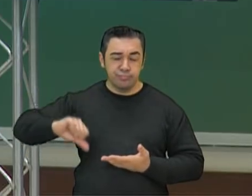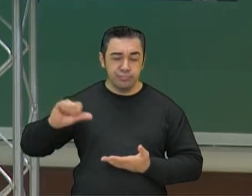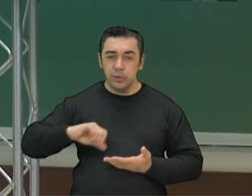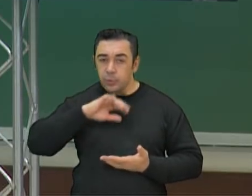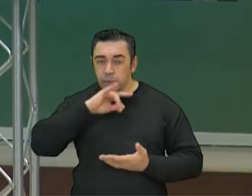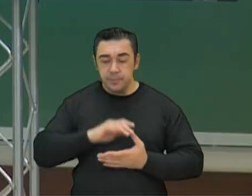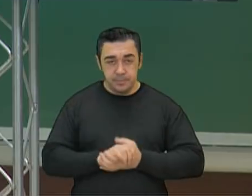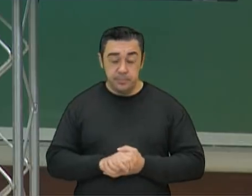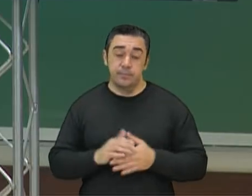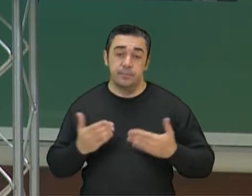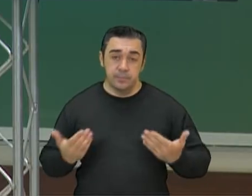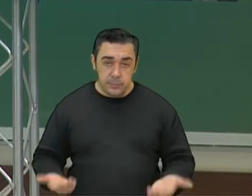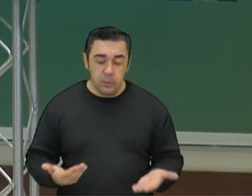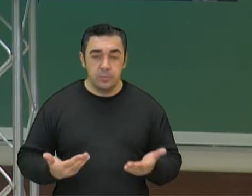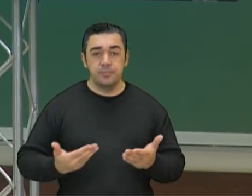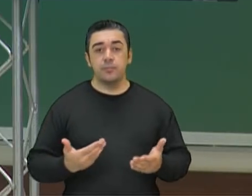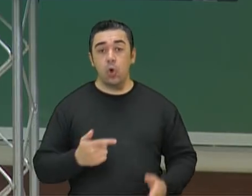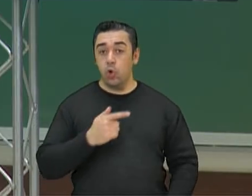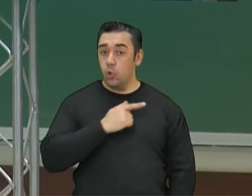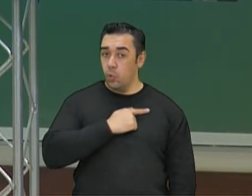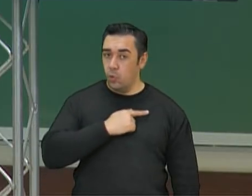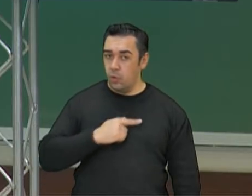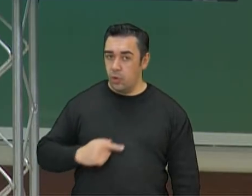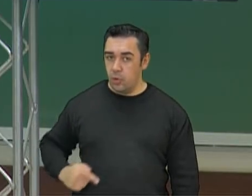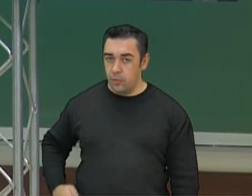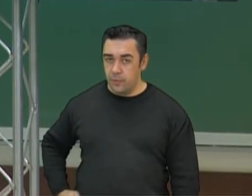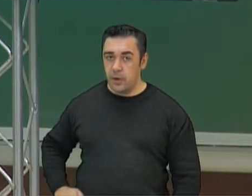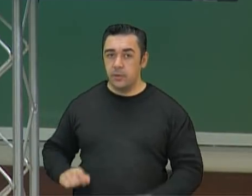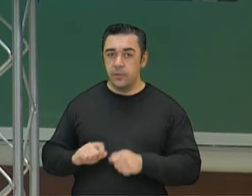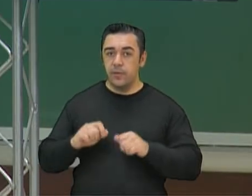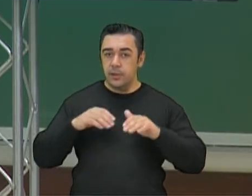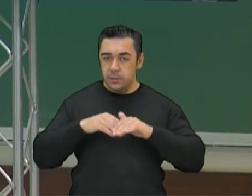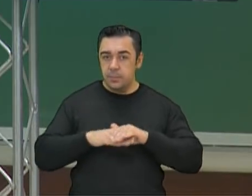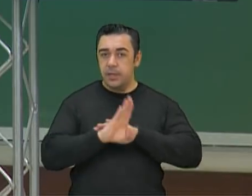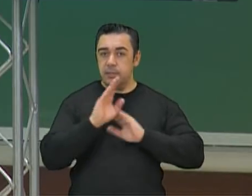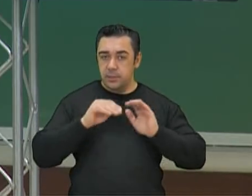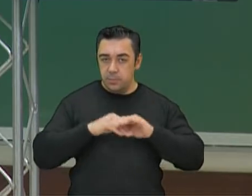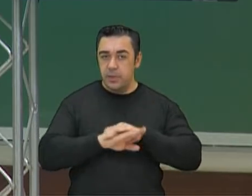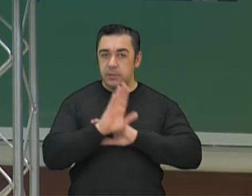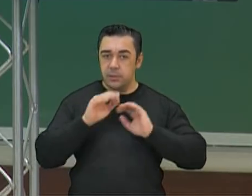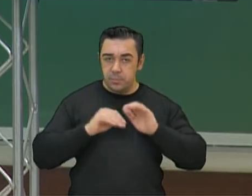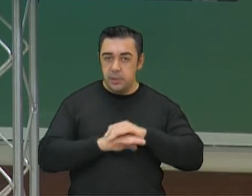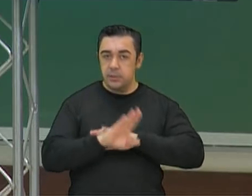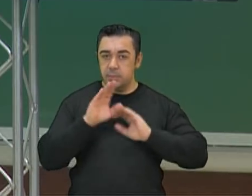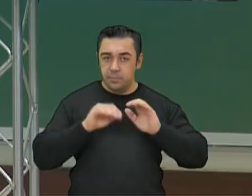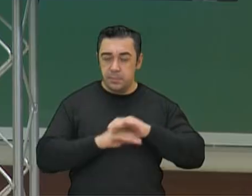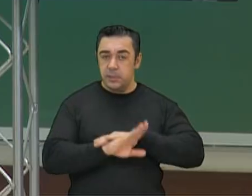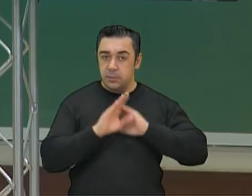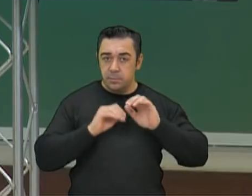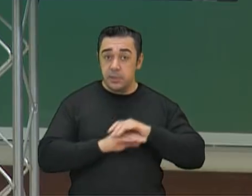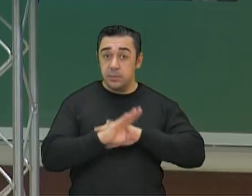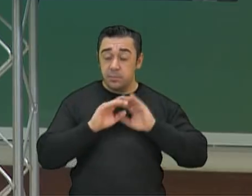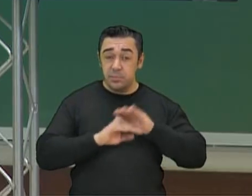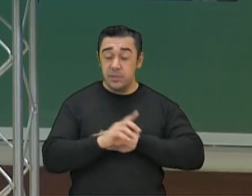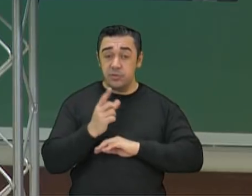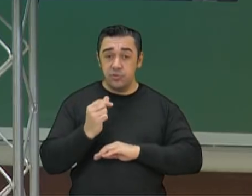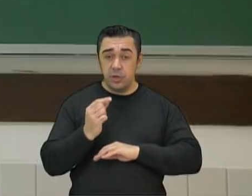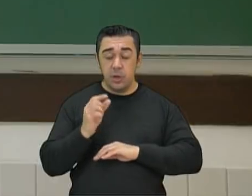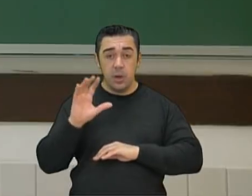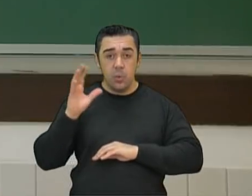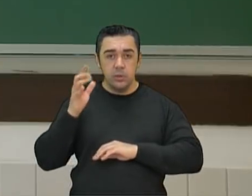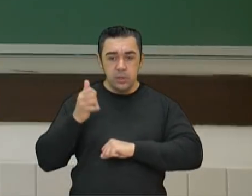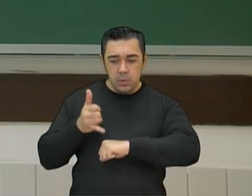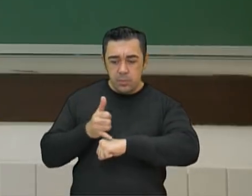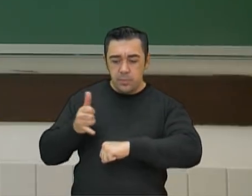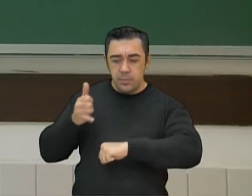O governo alemão recorreu à impressão de dinheiro, só que isso gerou uma hiperinflação. Lembra